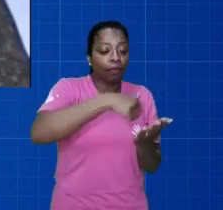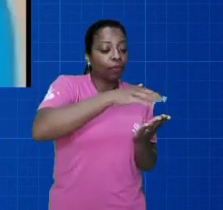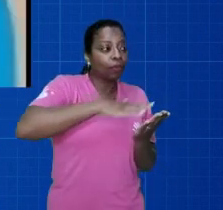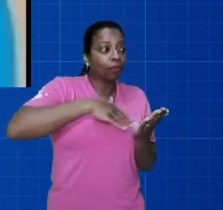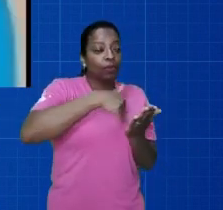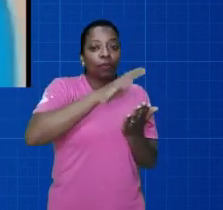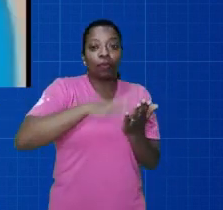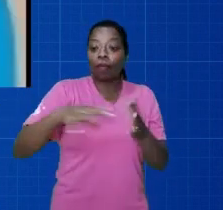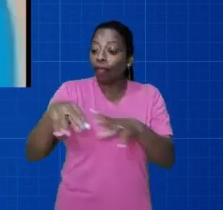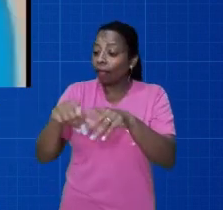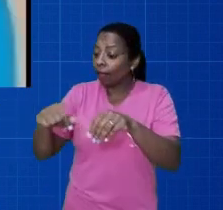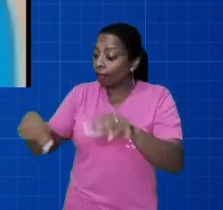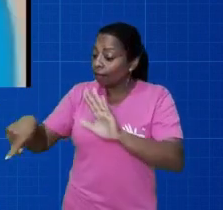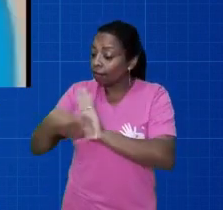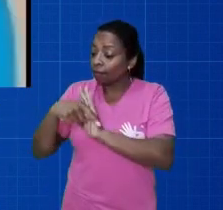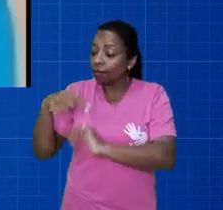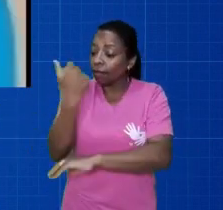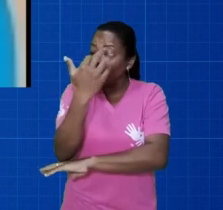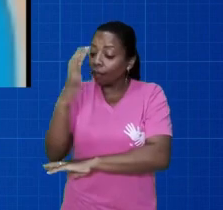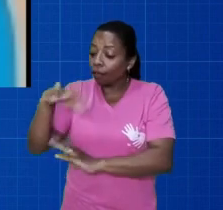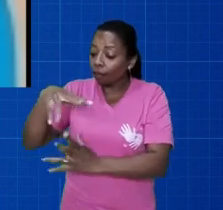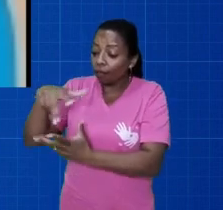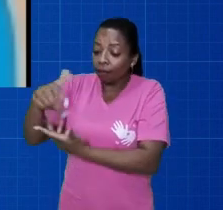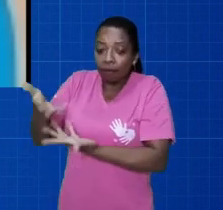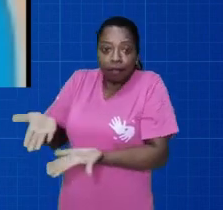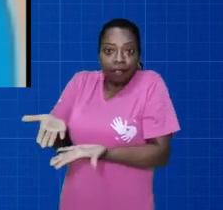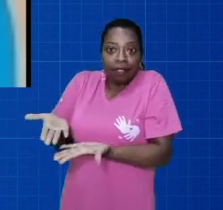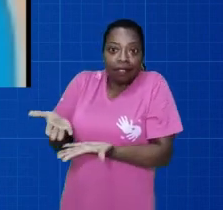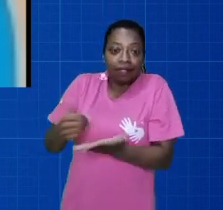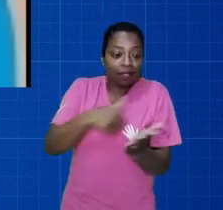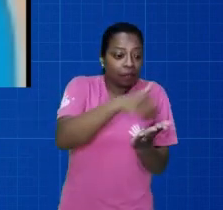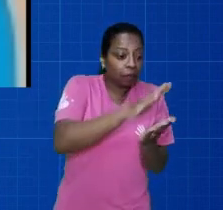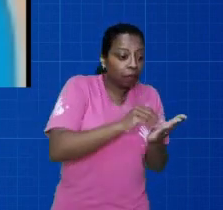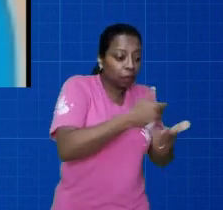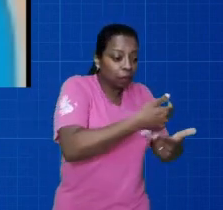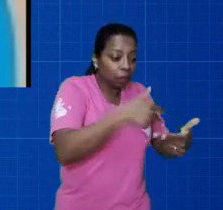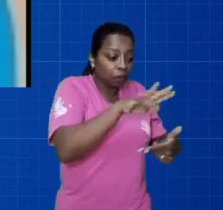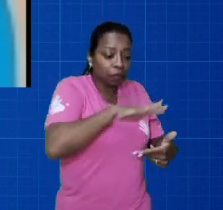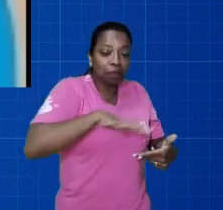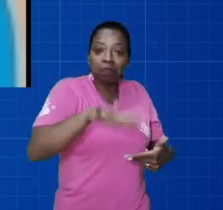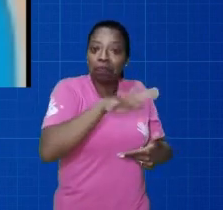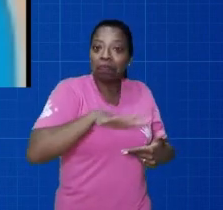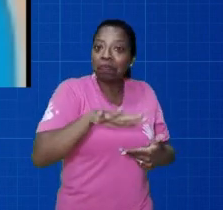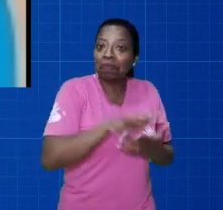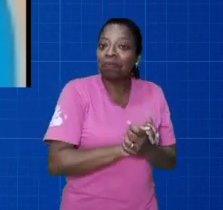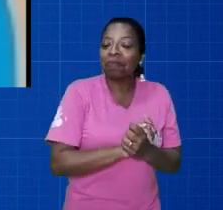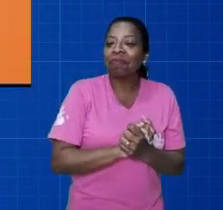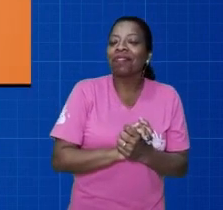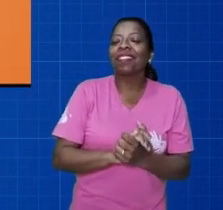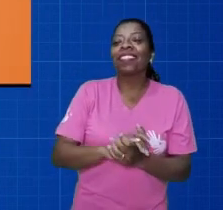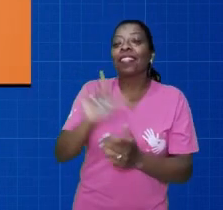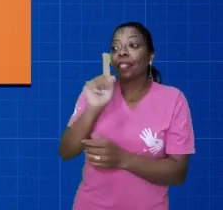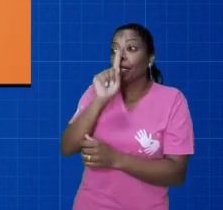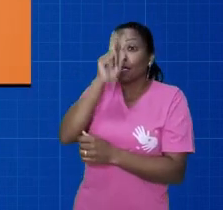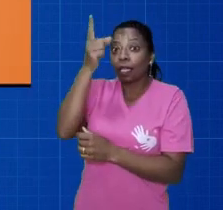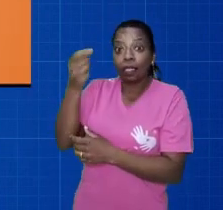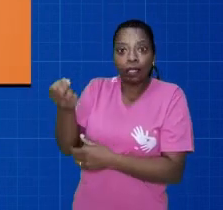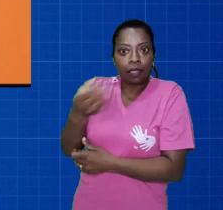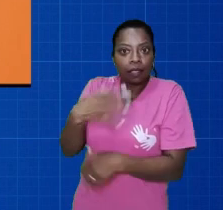interessante! A terra, que é da natureza, pintando elementos da natureza. Uma outra